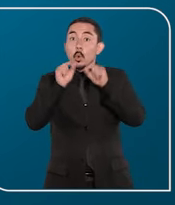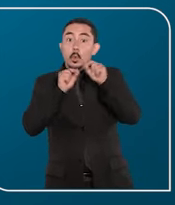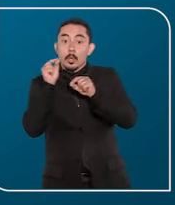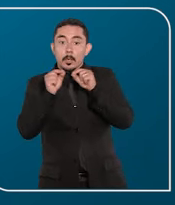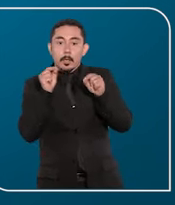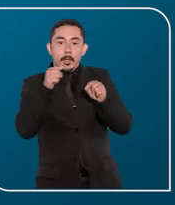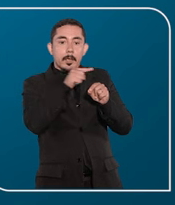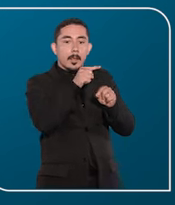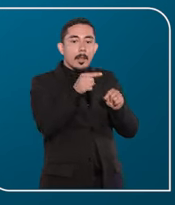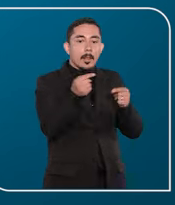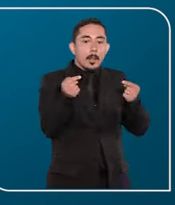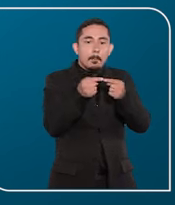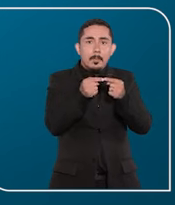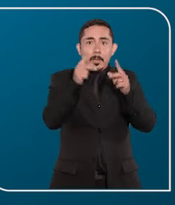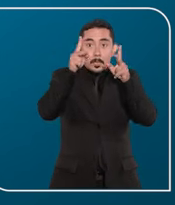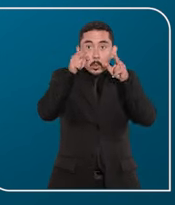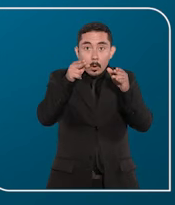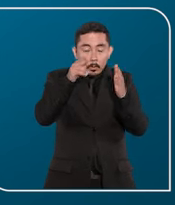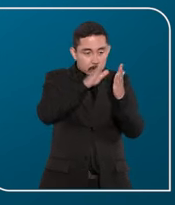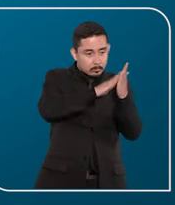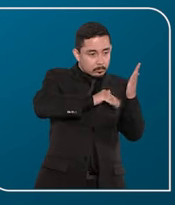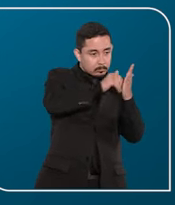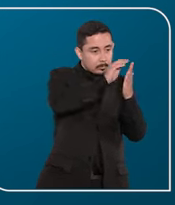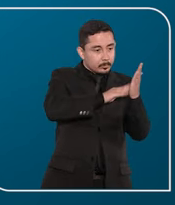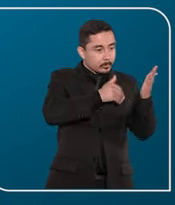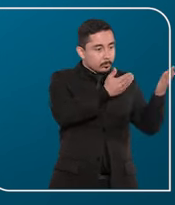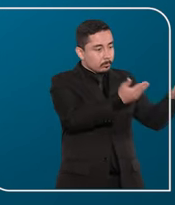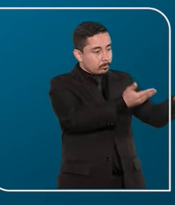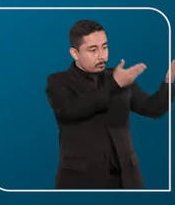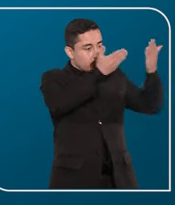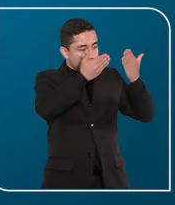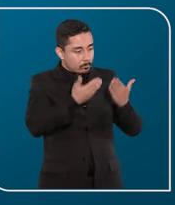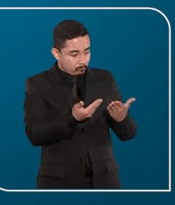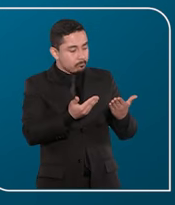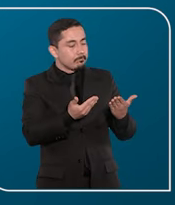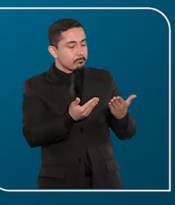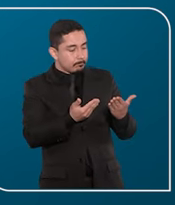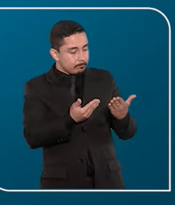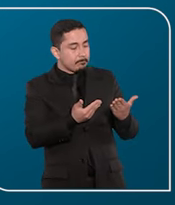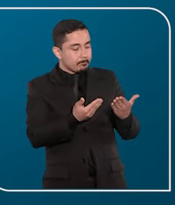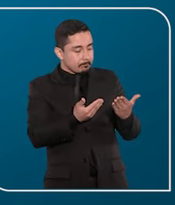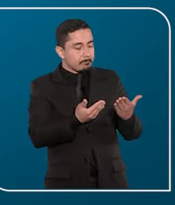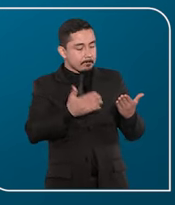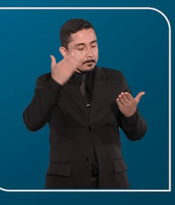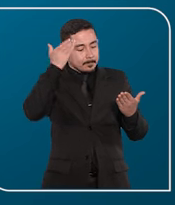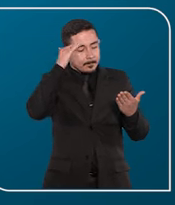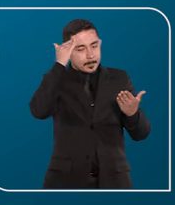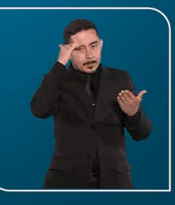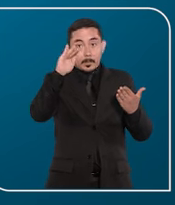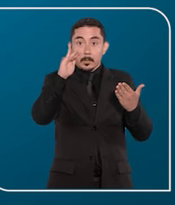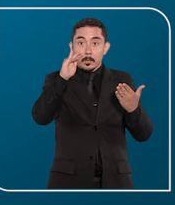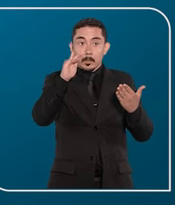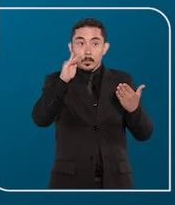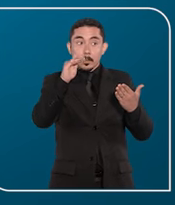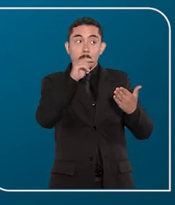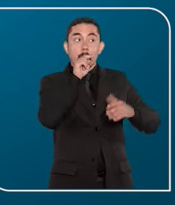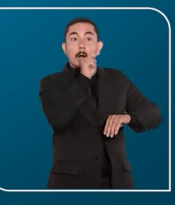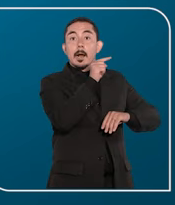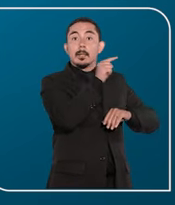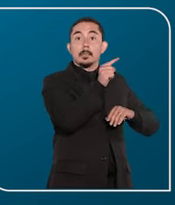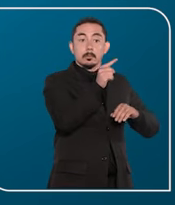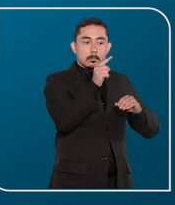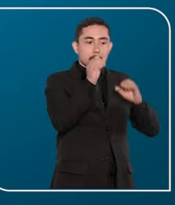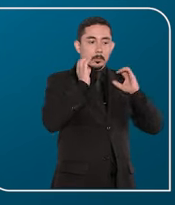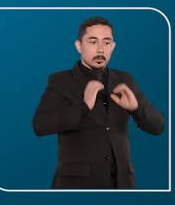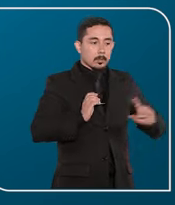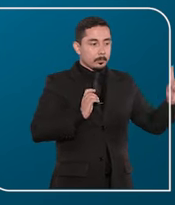esse pintor, onde ele recebe daquele cliente, do cidadão, a função, a obrigação perante o Poder